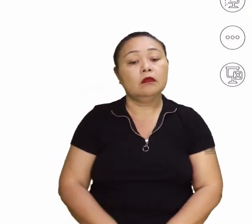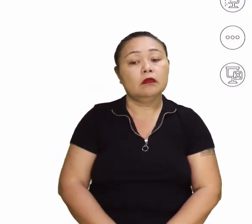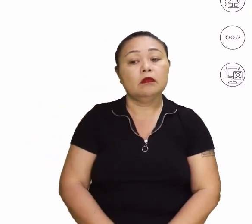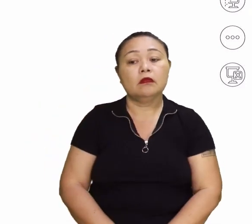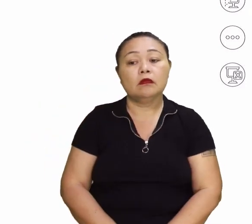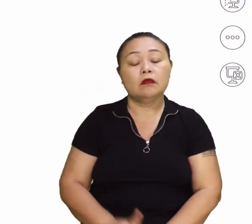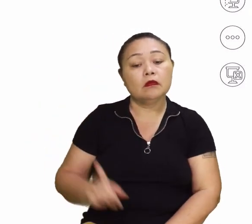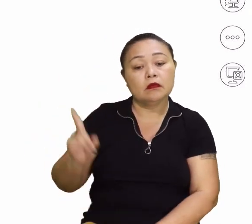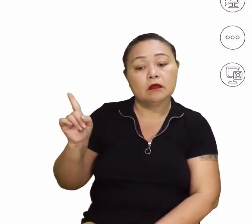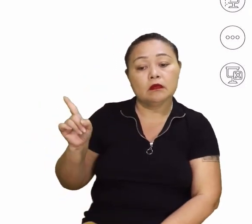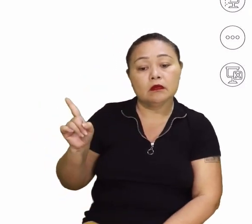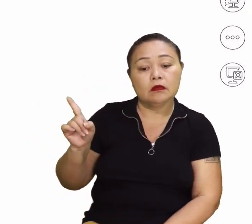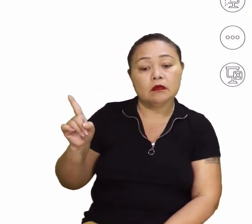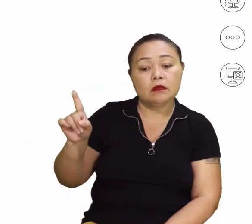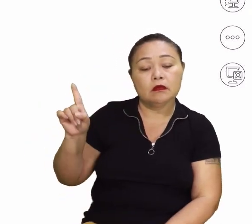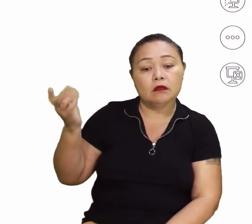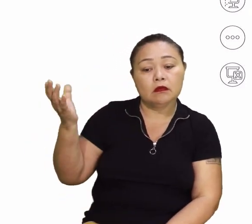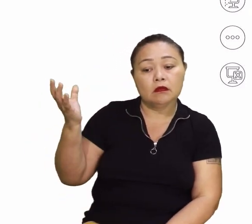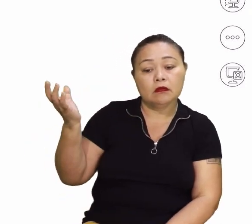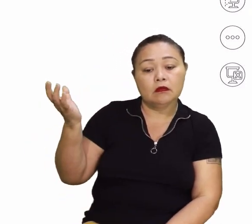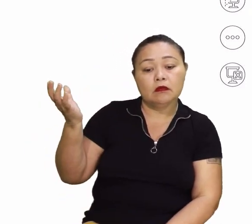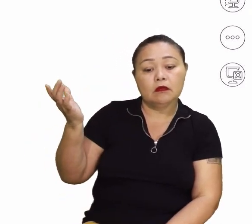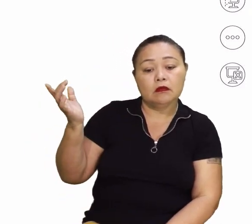Então, você pode ver aqui na região